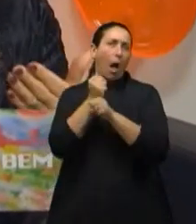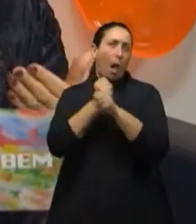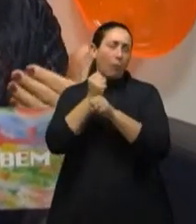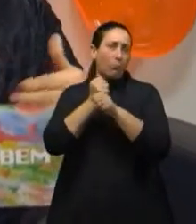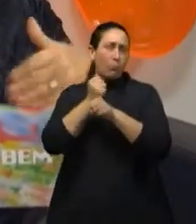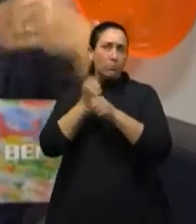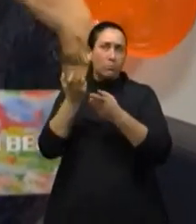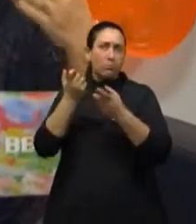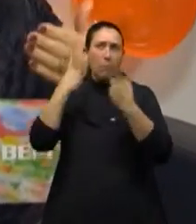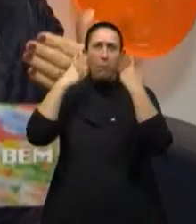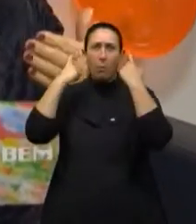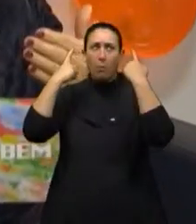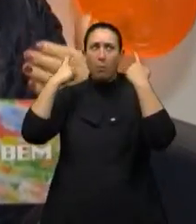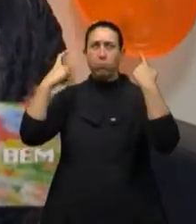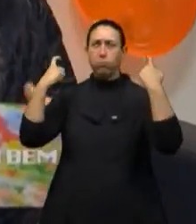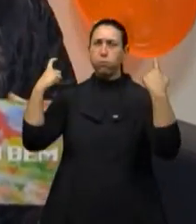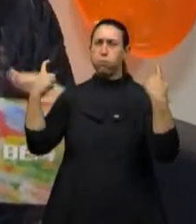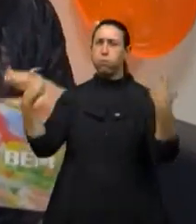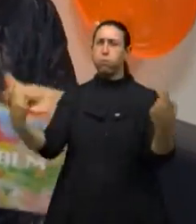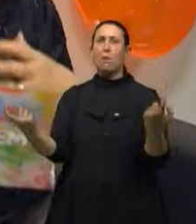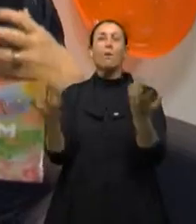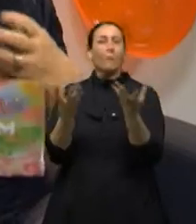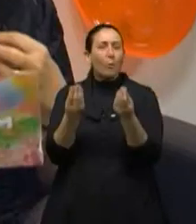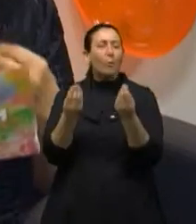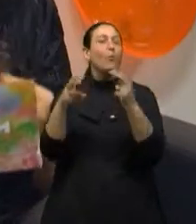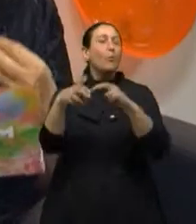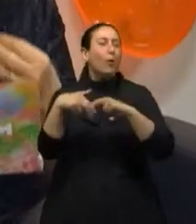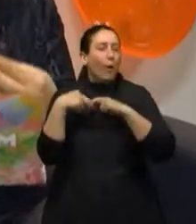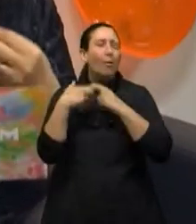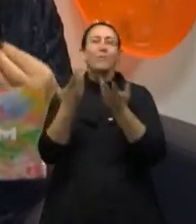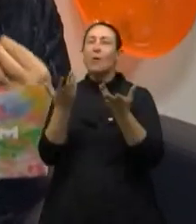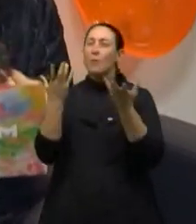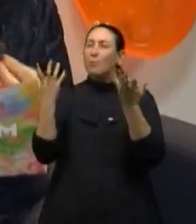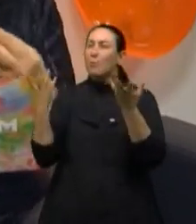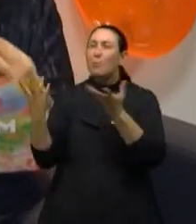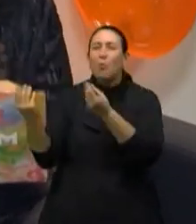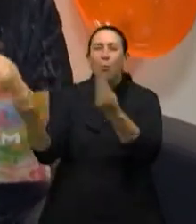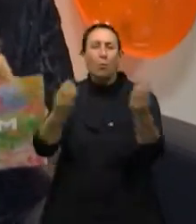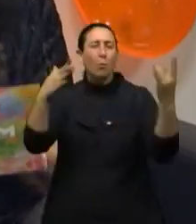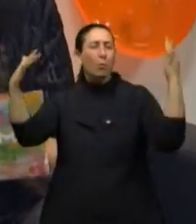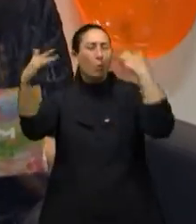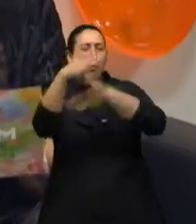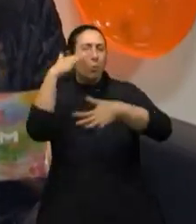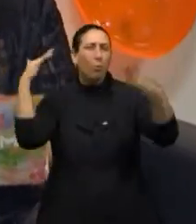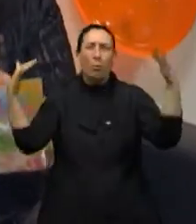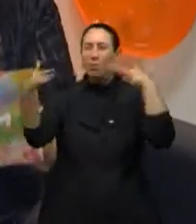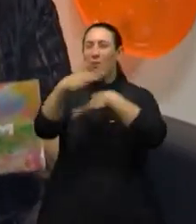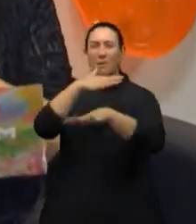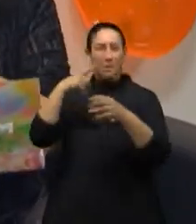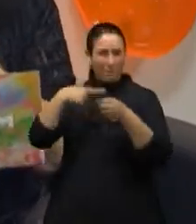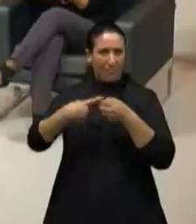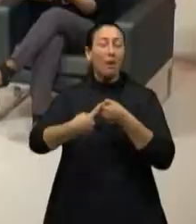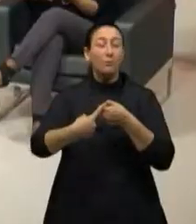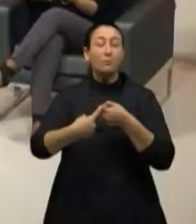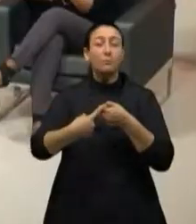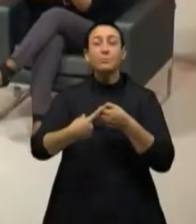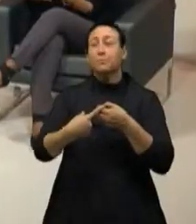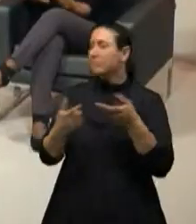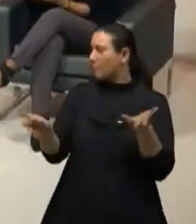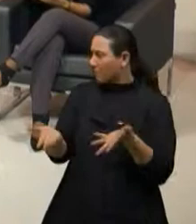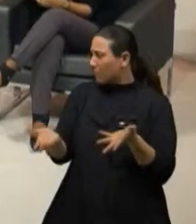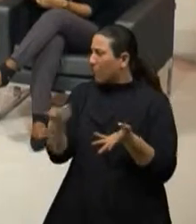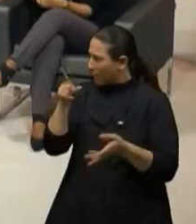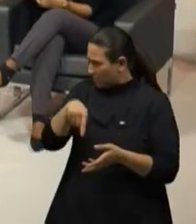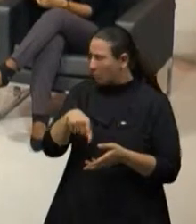volume e a intensidade E também a a esse barulho constante que nós temos uma uma cidade grande isso já por si só